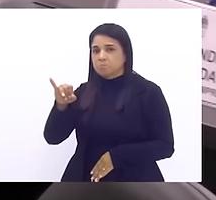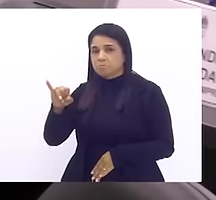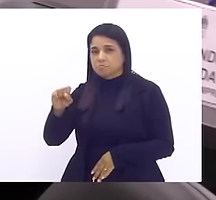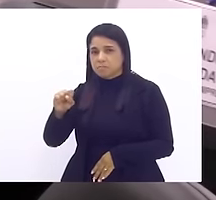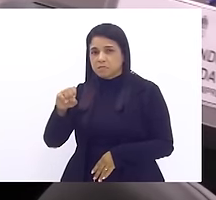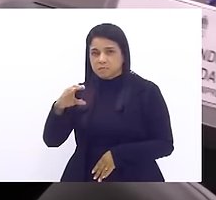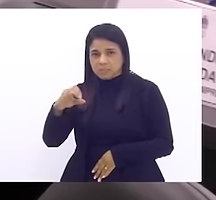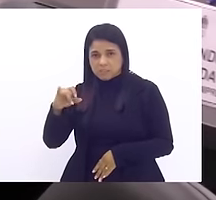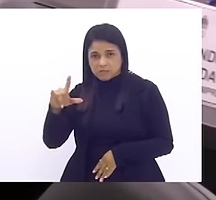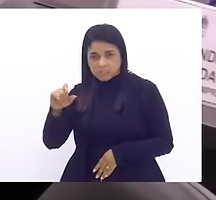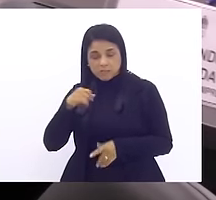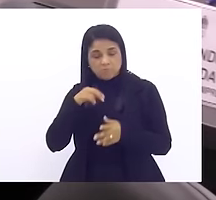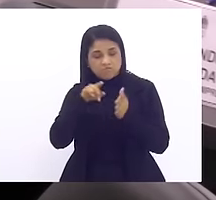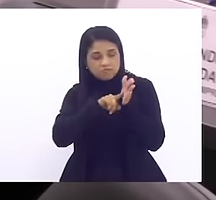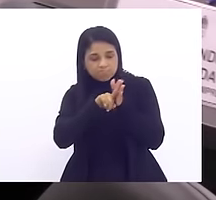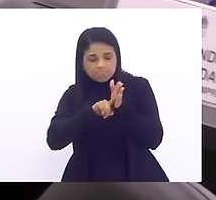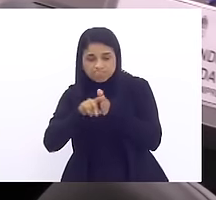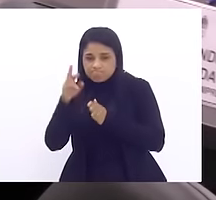investigação